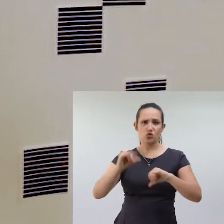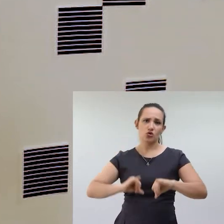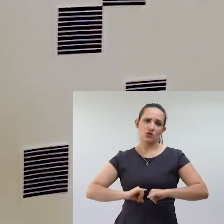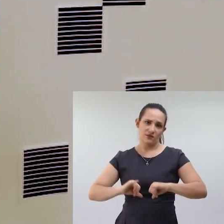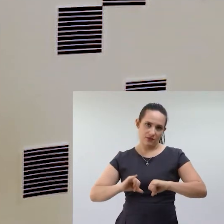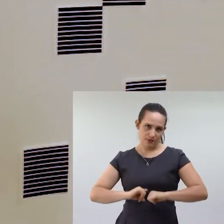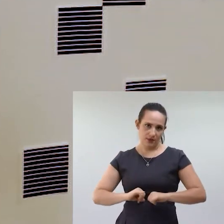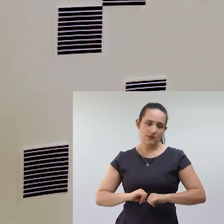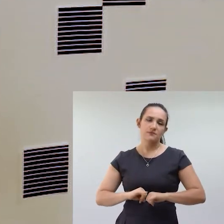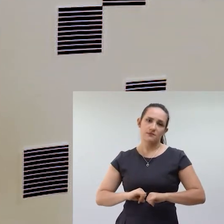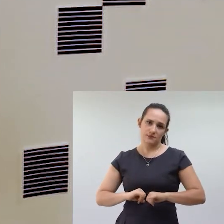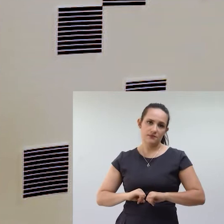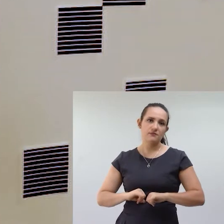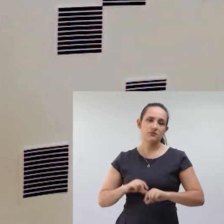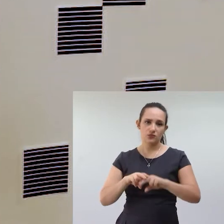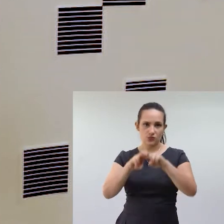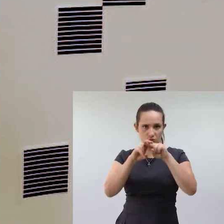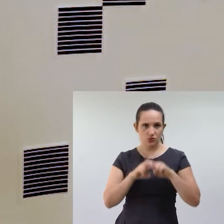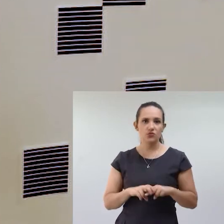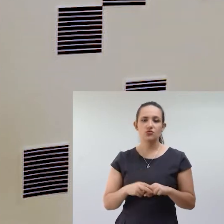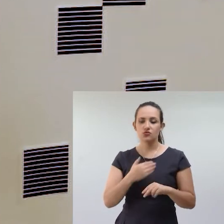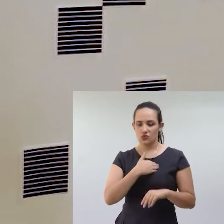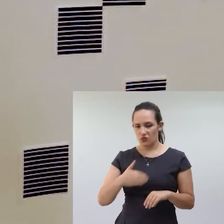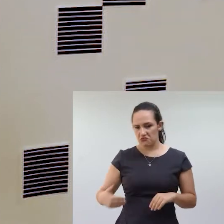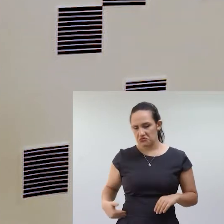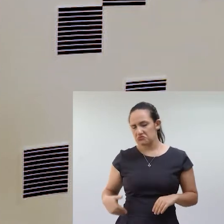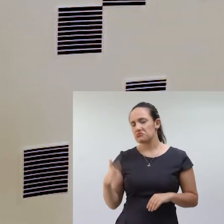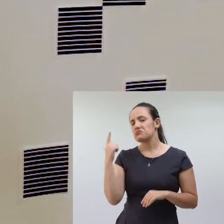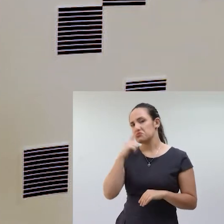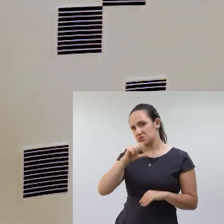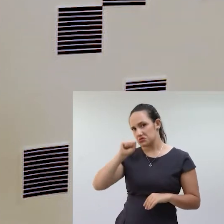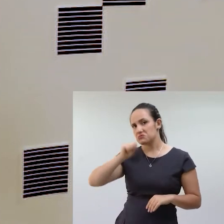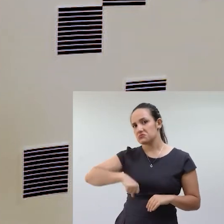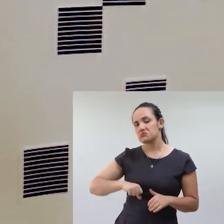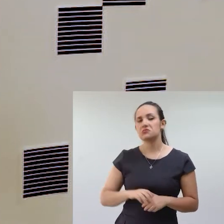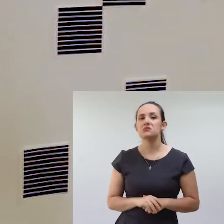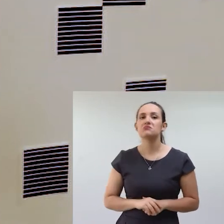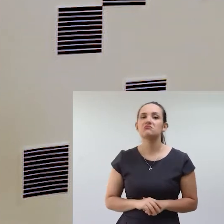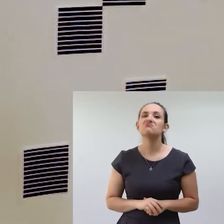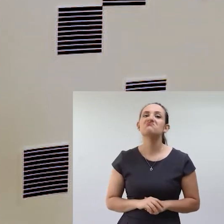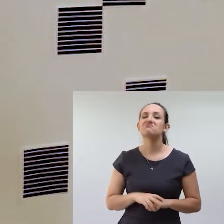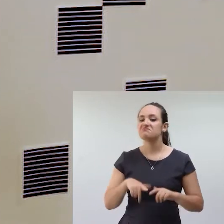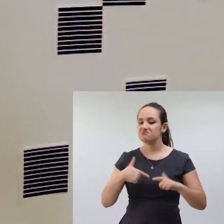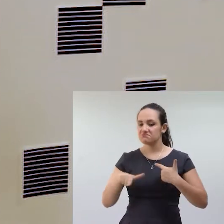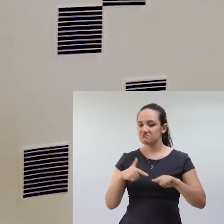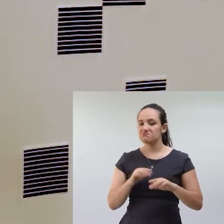sofrimento. Então, nesse sentido, o poder público tem agido